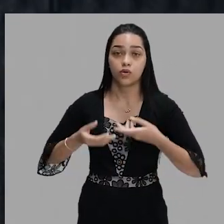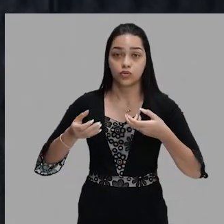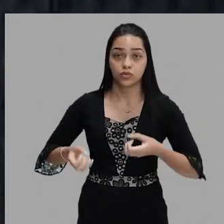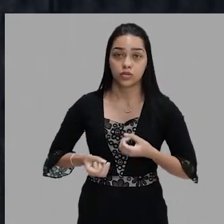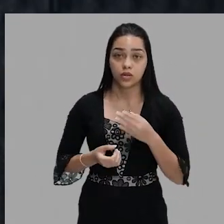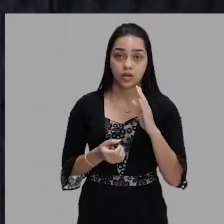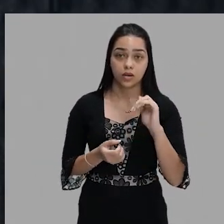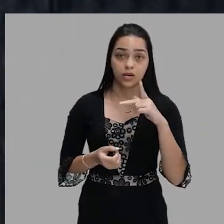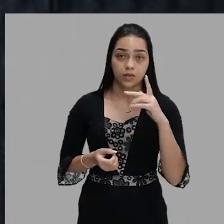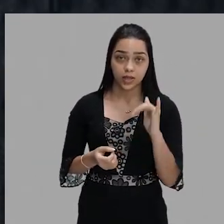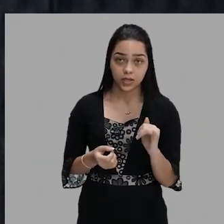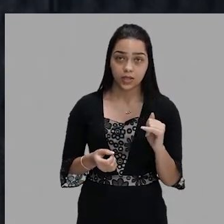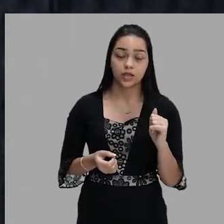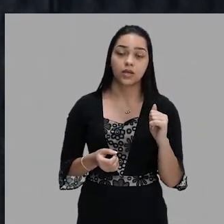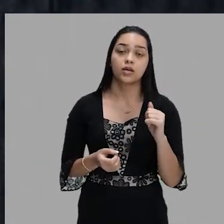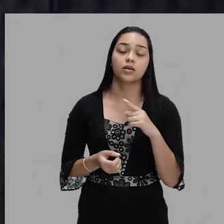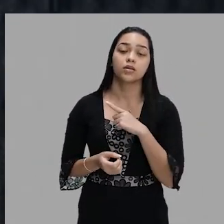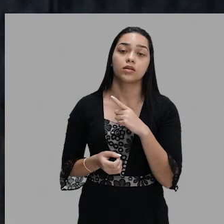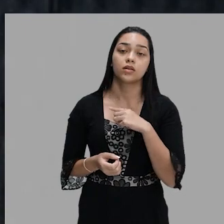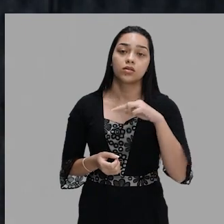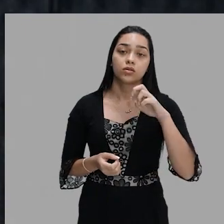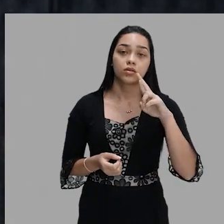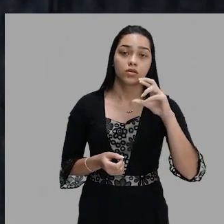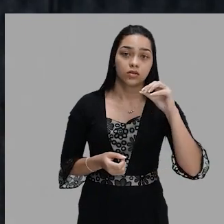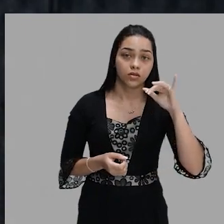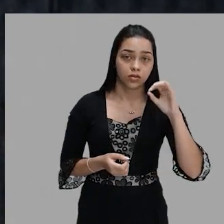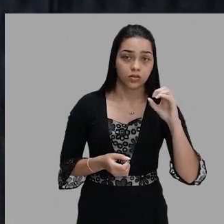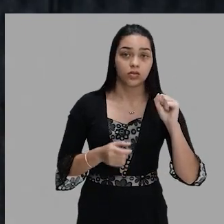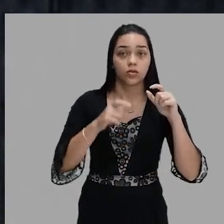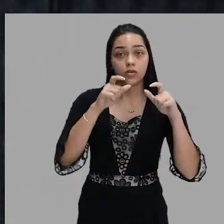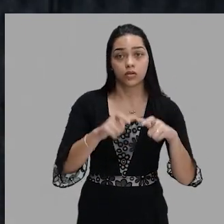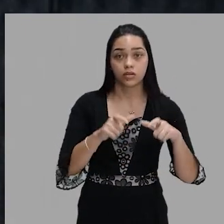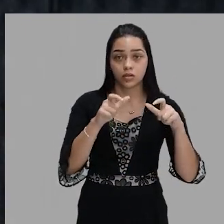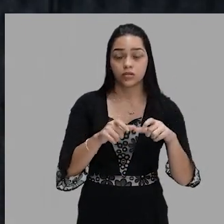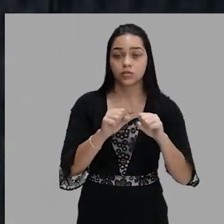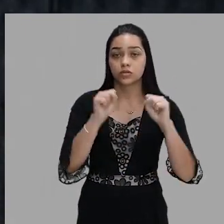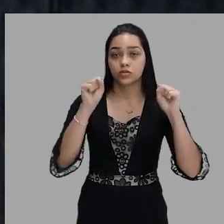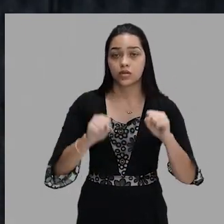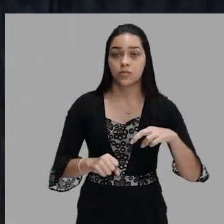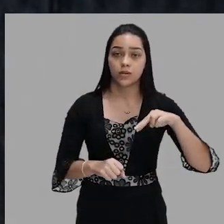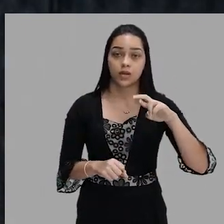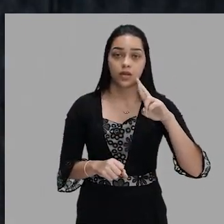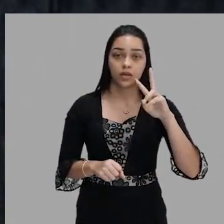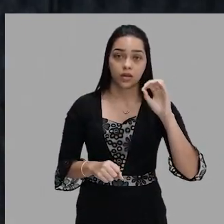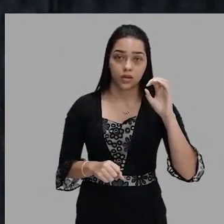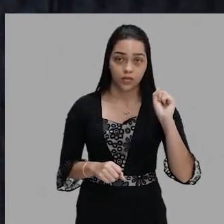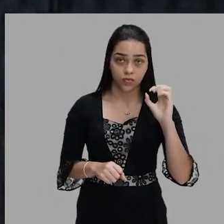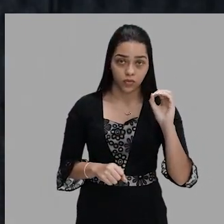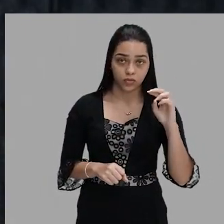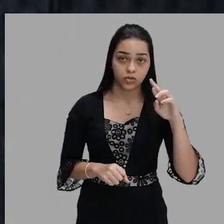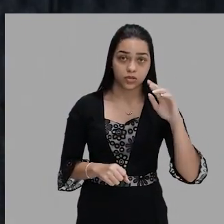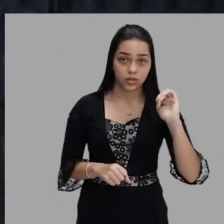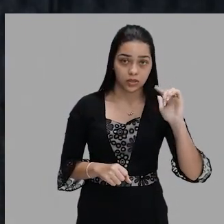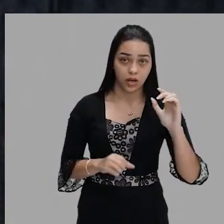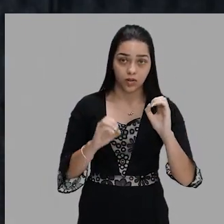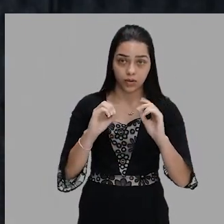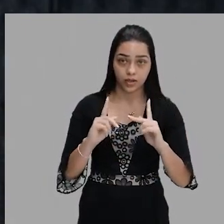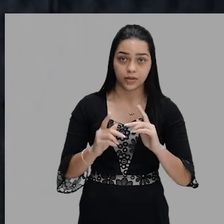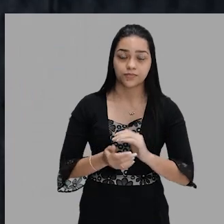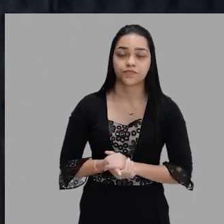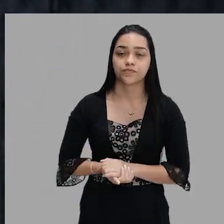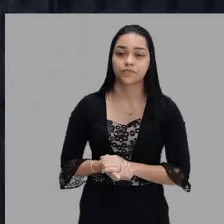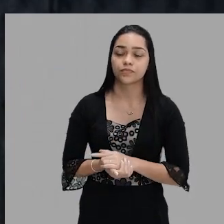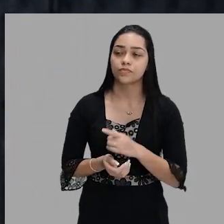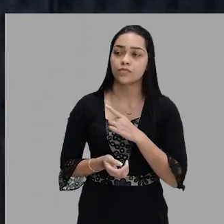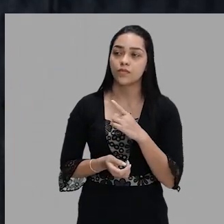a bainha de mielina dos neurônios que estão localizados no sistema nervoso central. Ok?